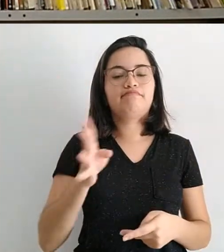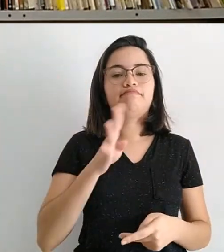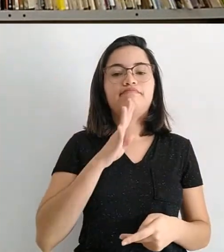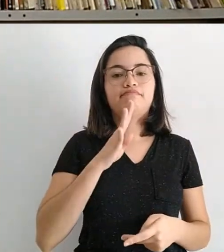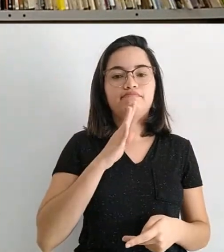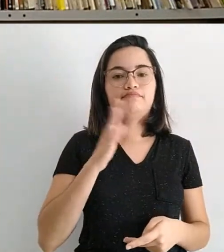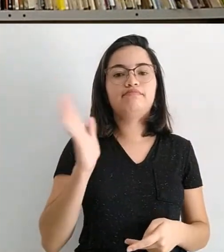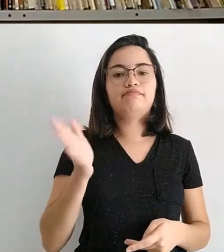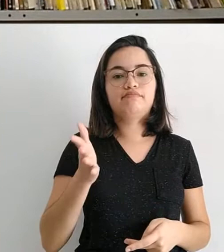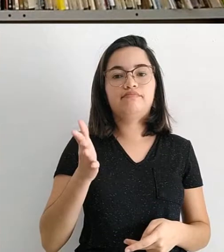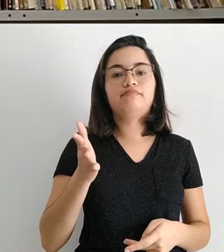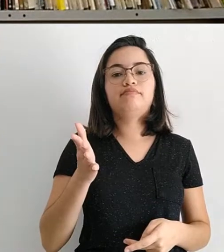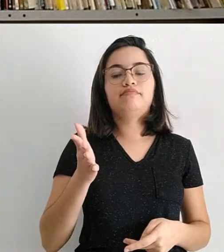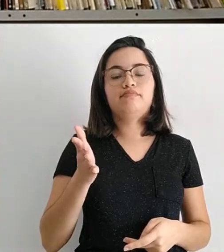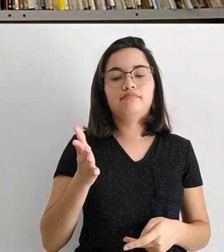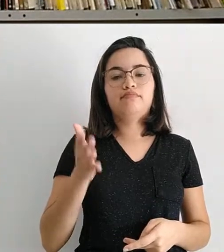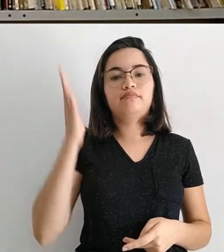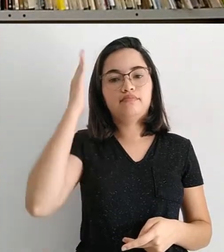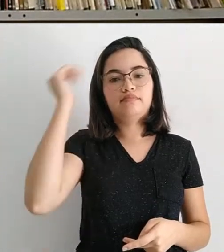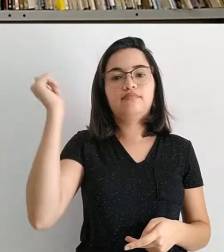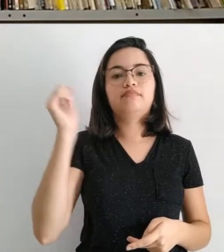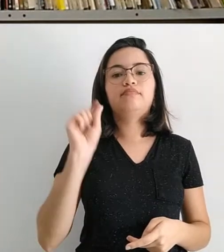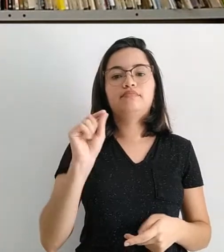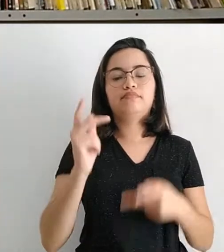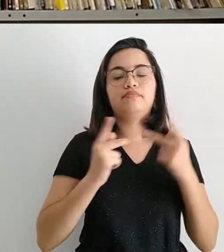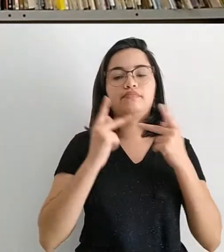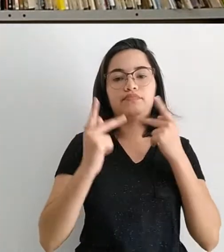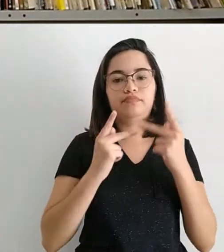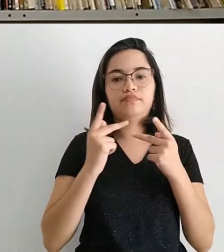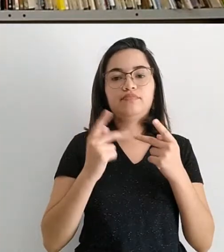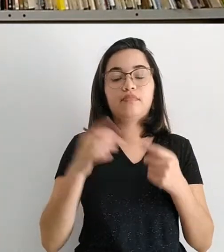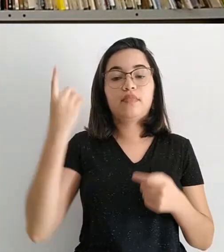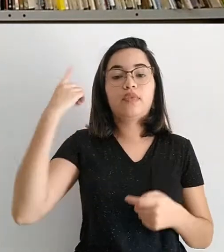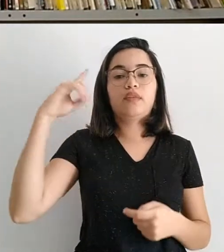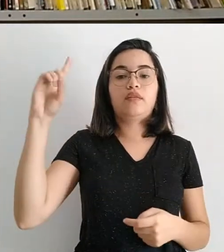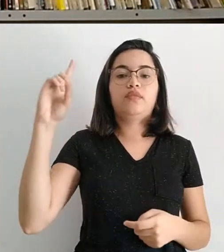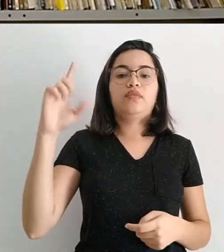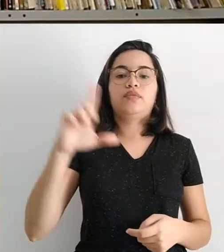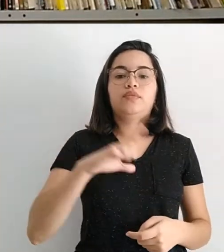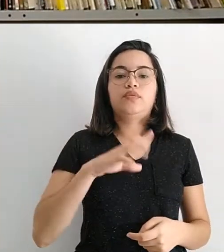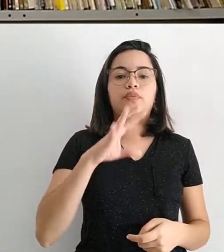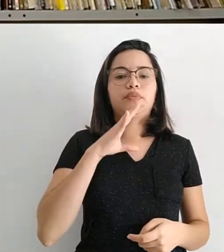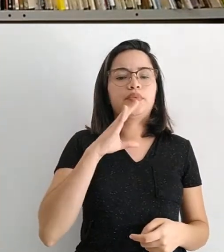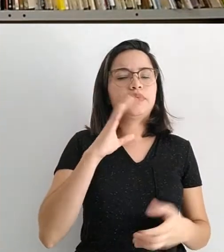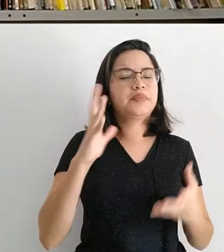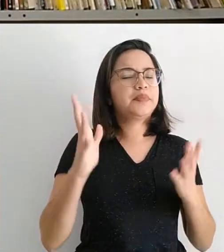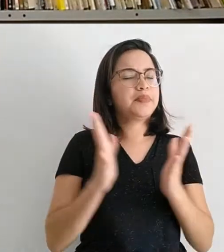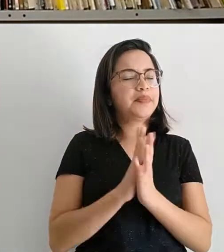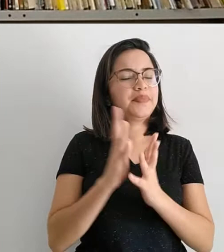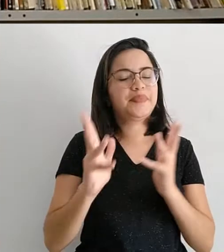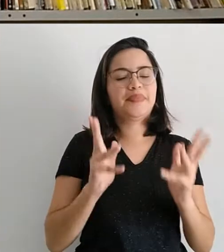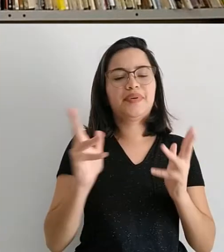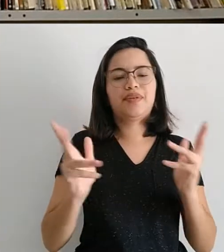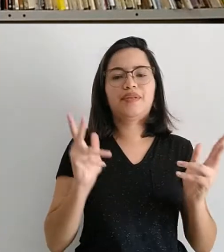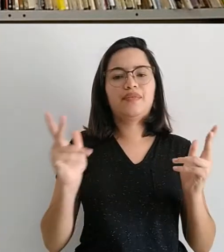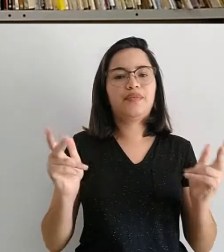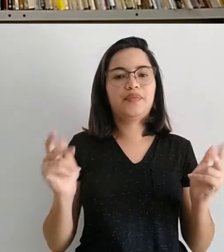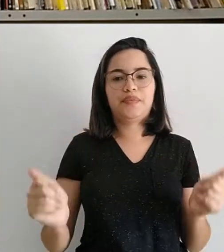já conhece, já sabe o que ele vai falar. Deus tem um conhecimento